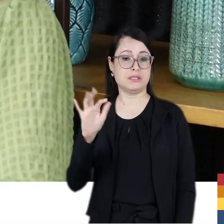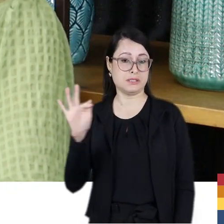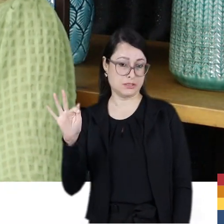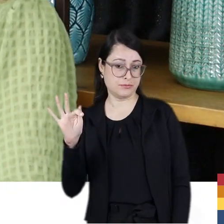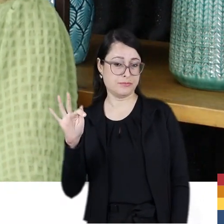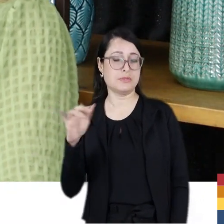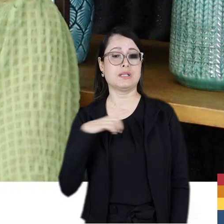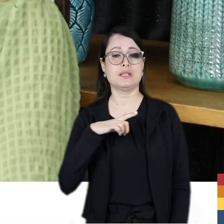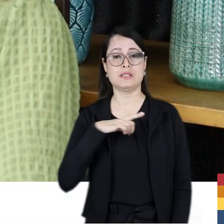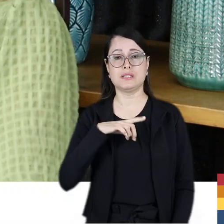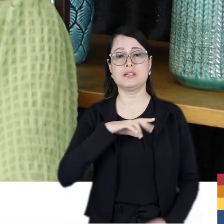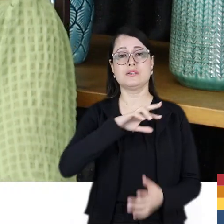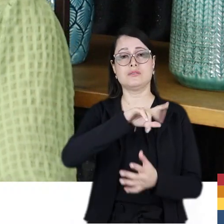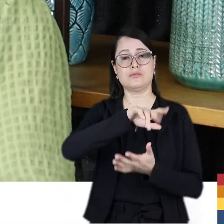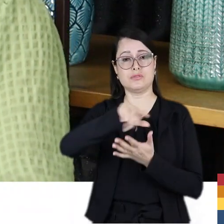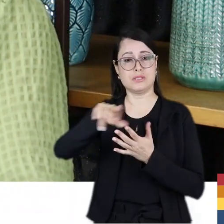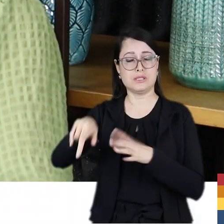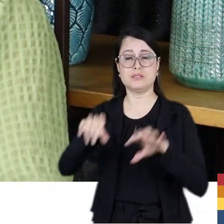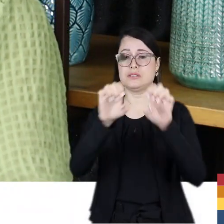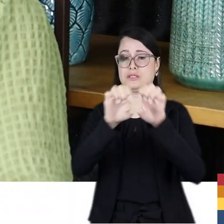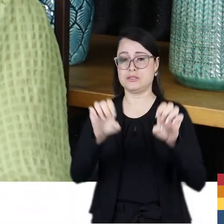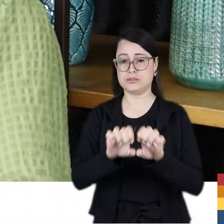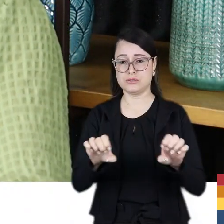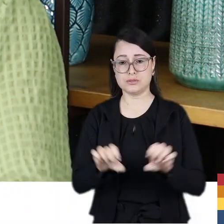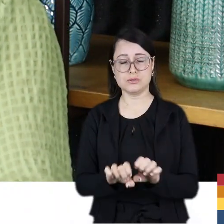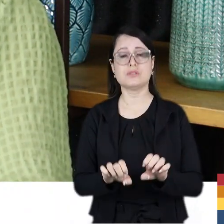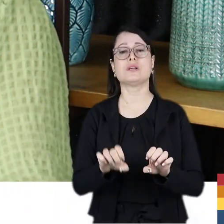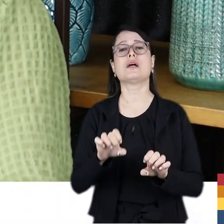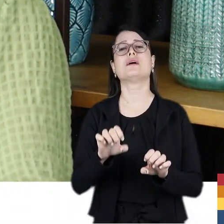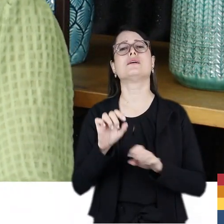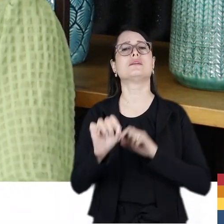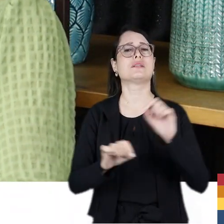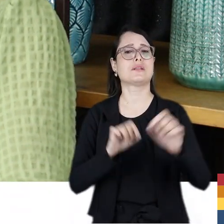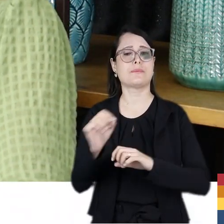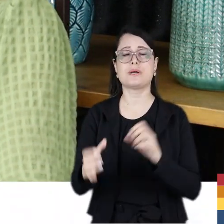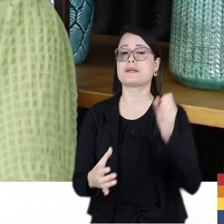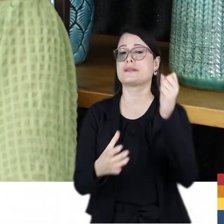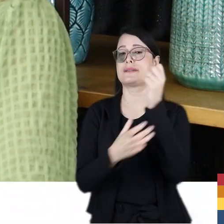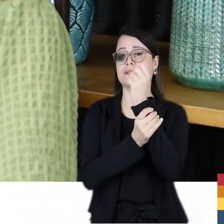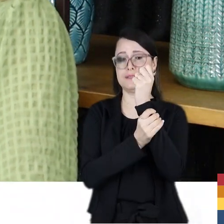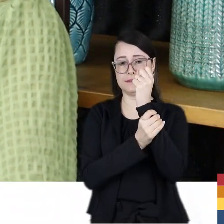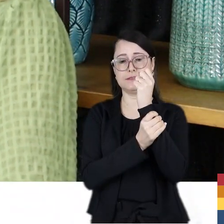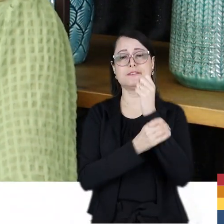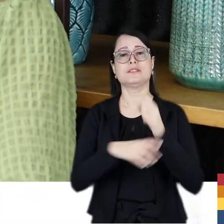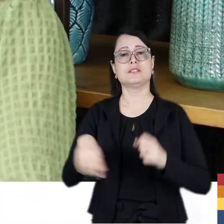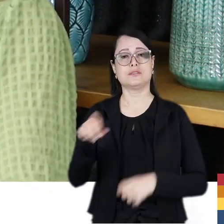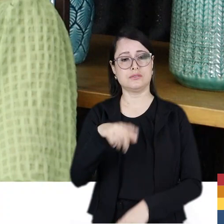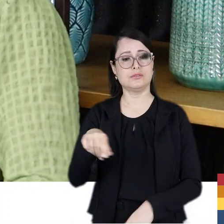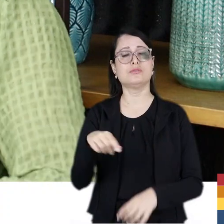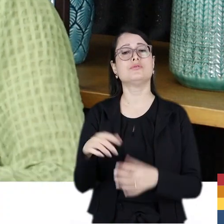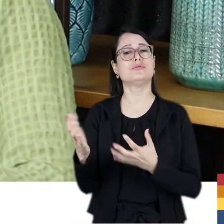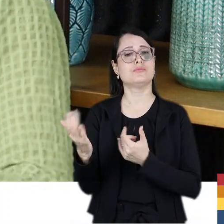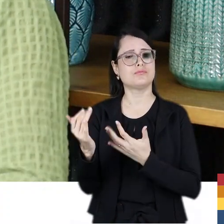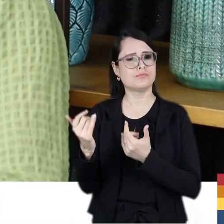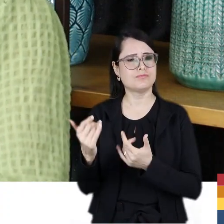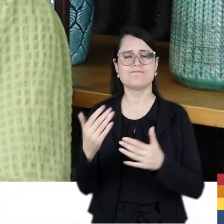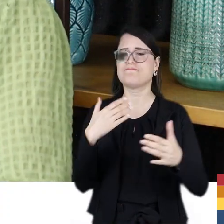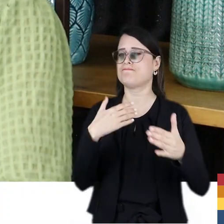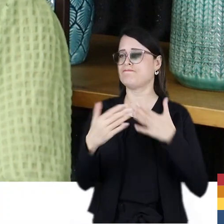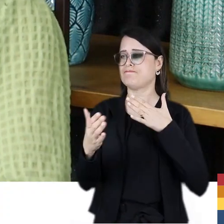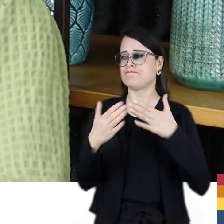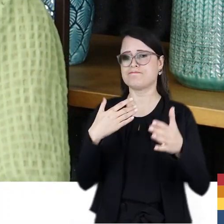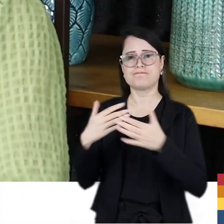estruturantes, né? E aí os eixos vêm para garantir que os jovens, independente do